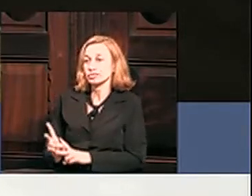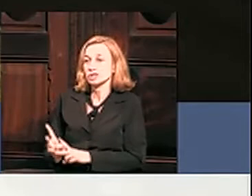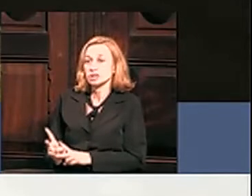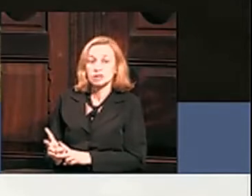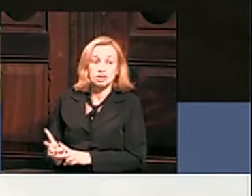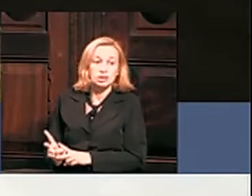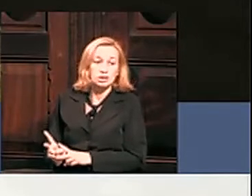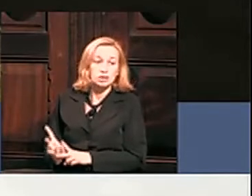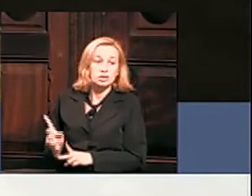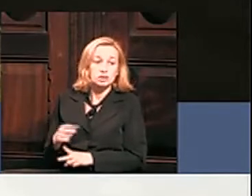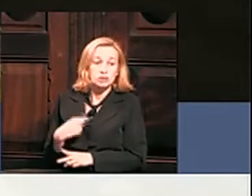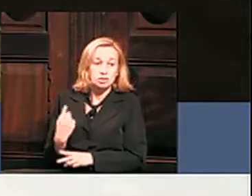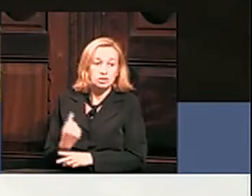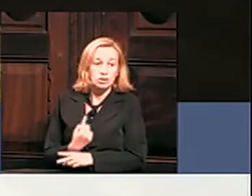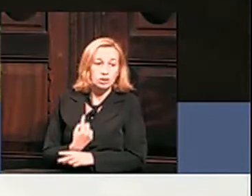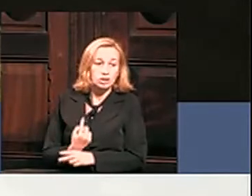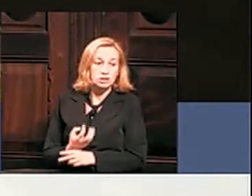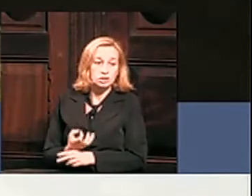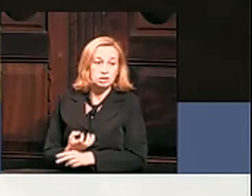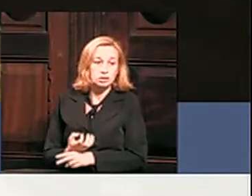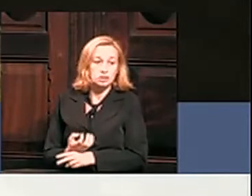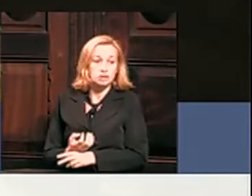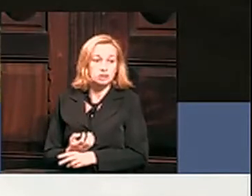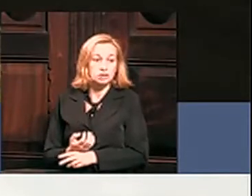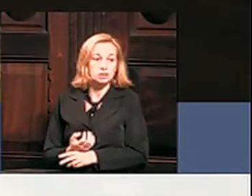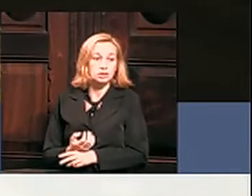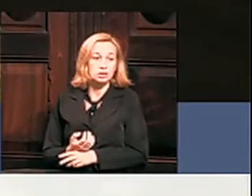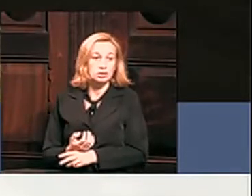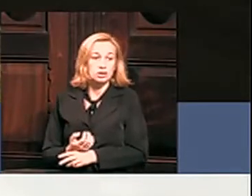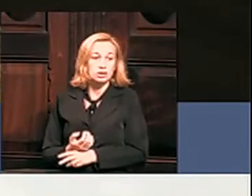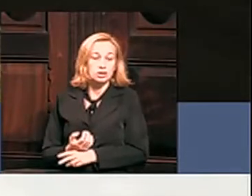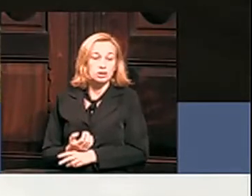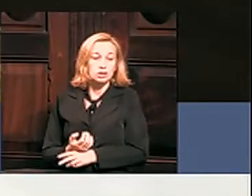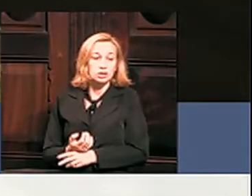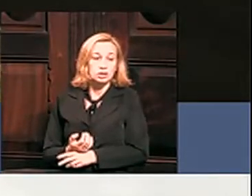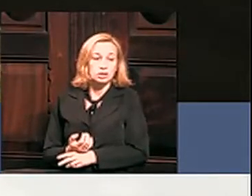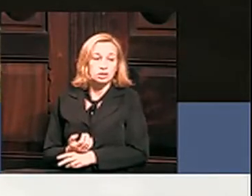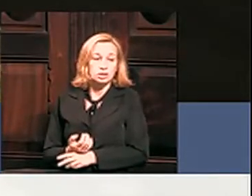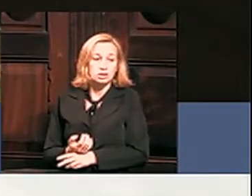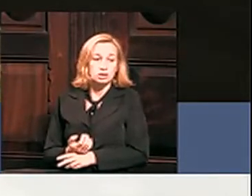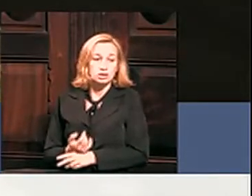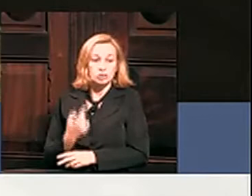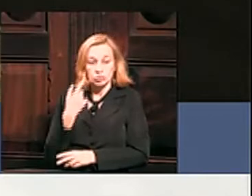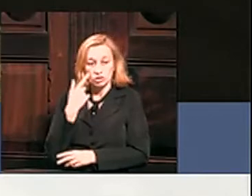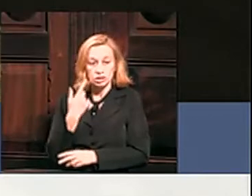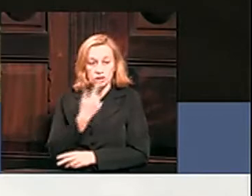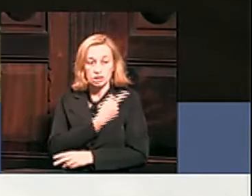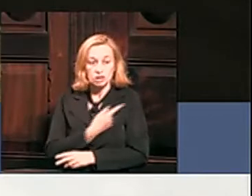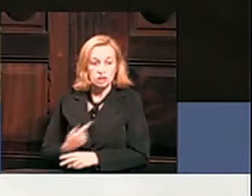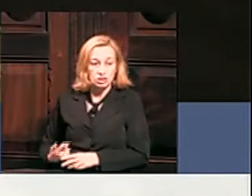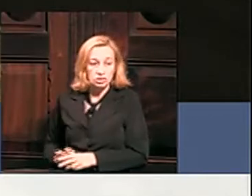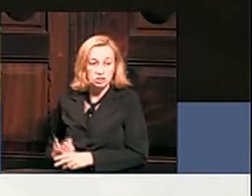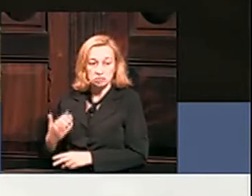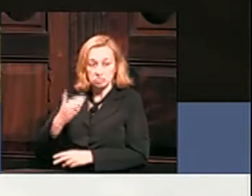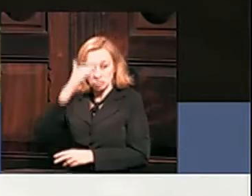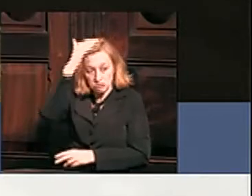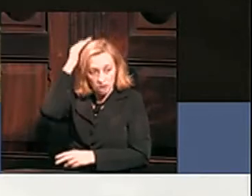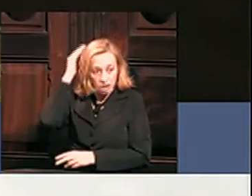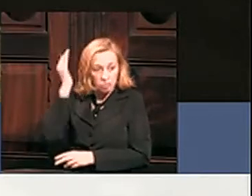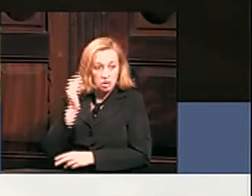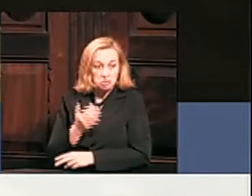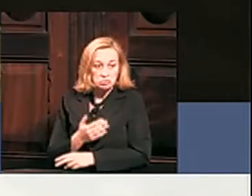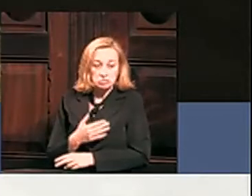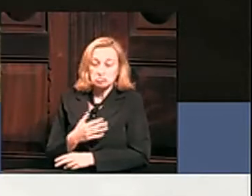temos perspectiva, nem no governo do estado do Rio de Janeiro, nem pelo governo Temer,